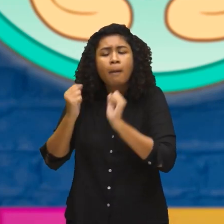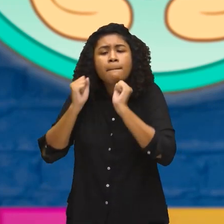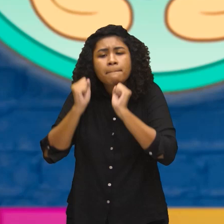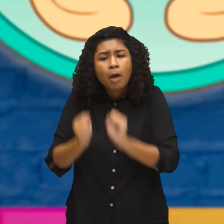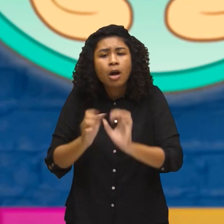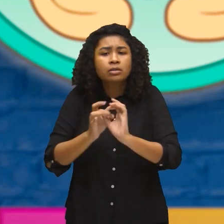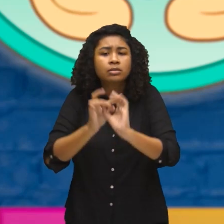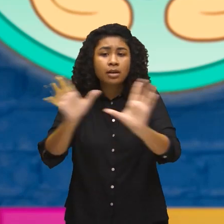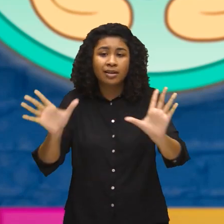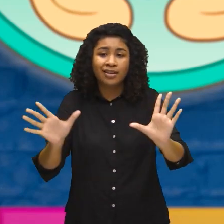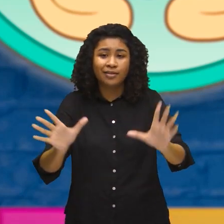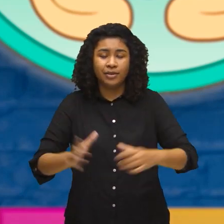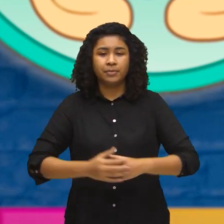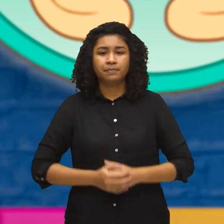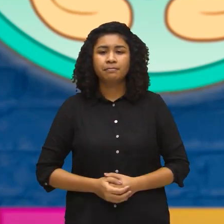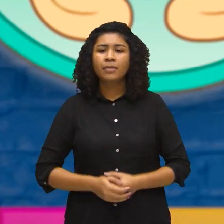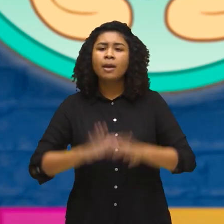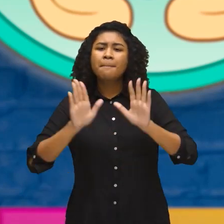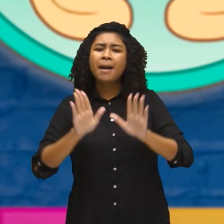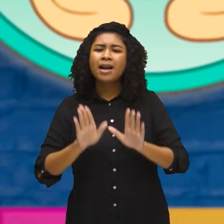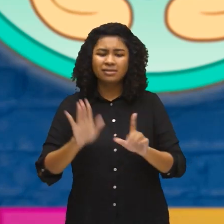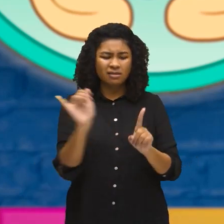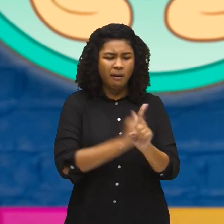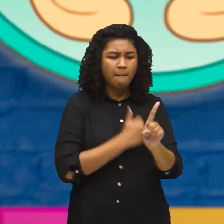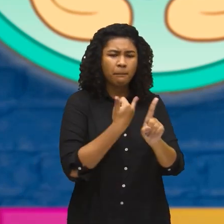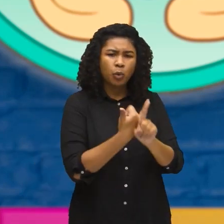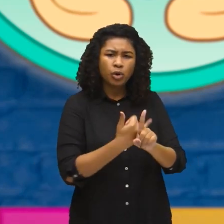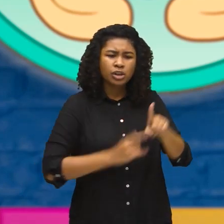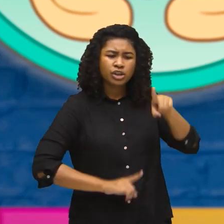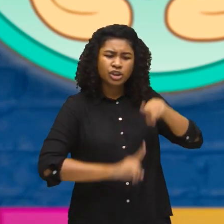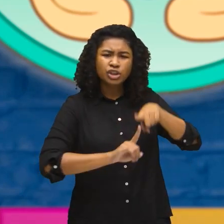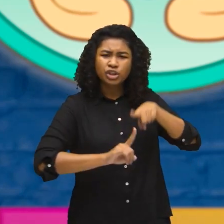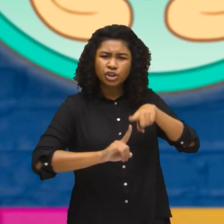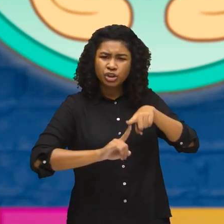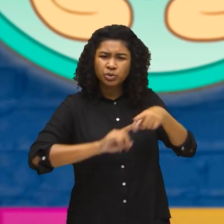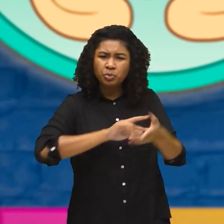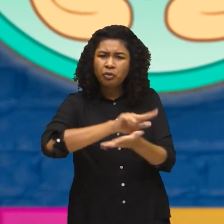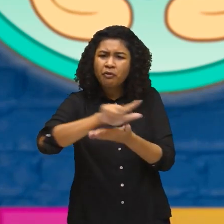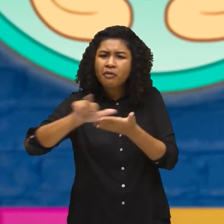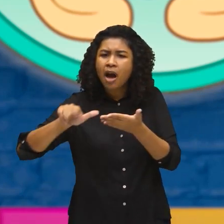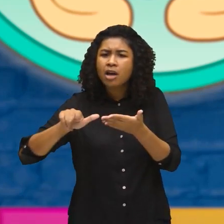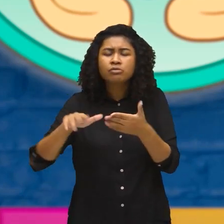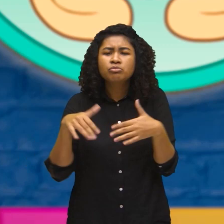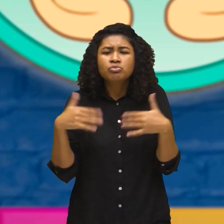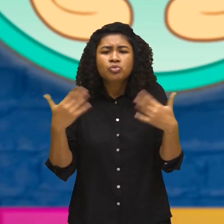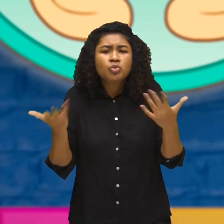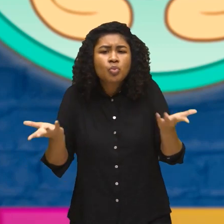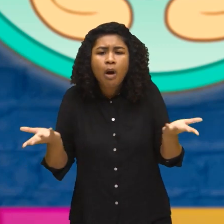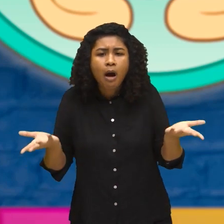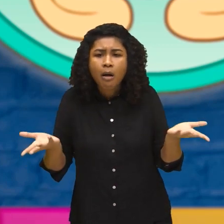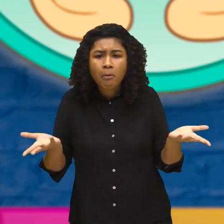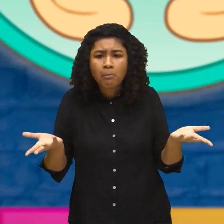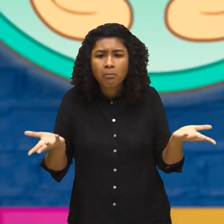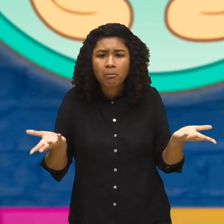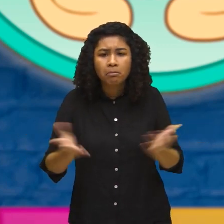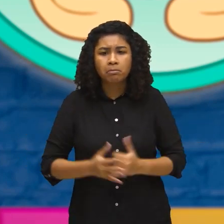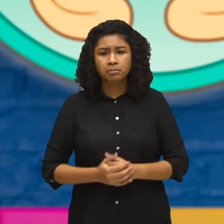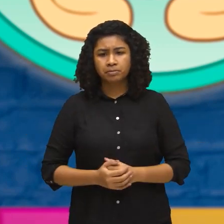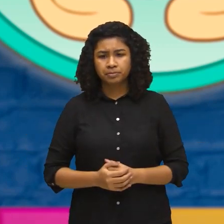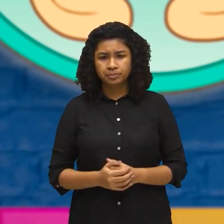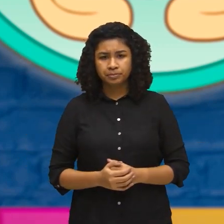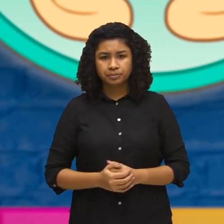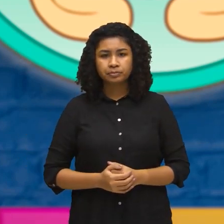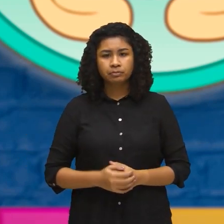né? Quais são as formas de bullying? Tá bom? Vocês sabem, ó, aí está aparecendo